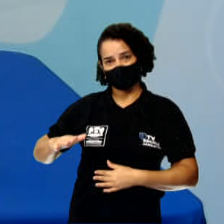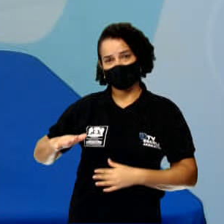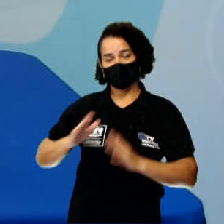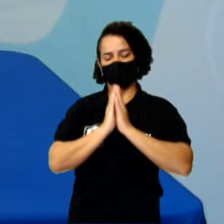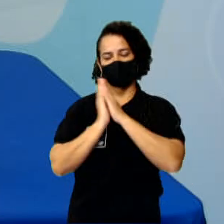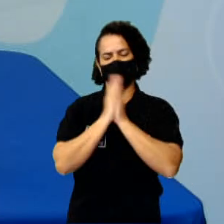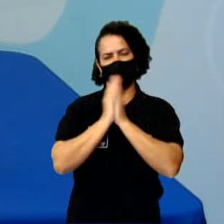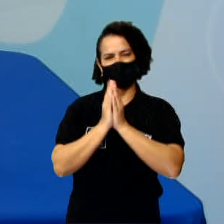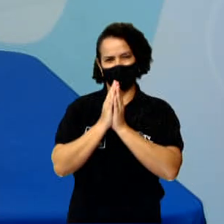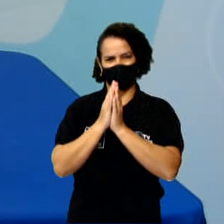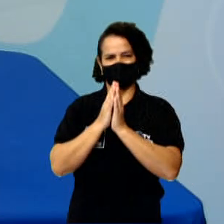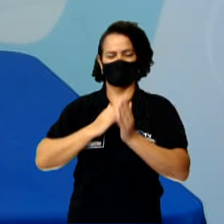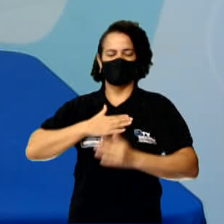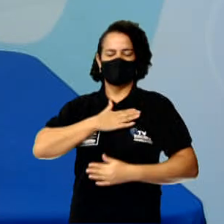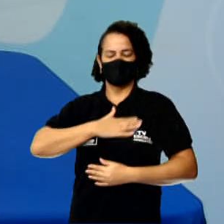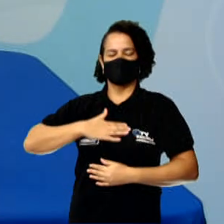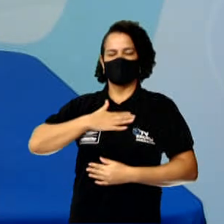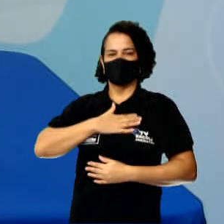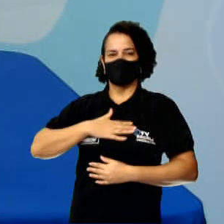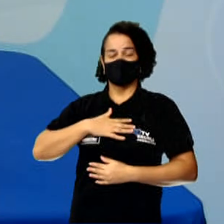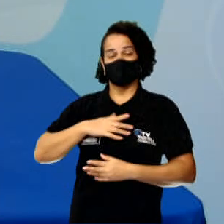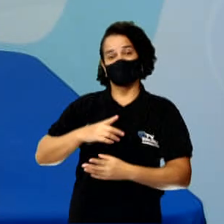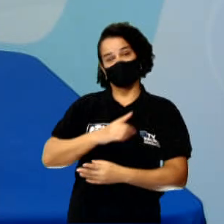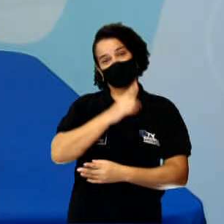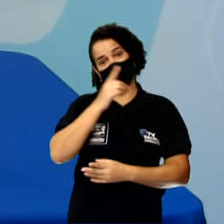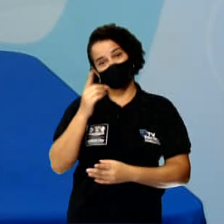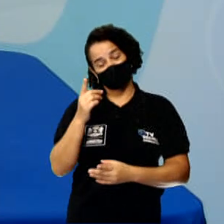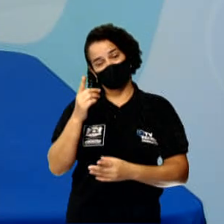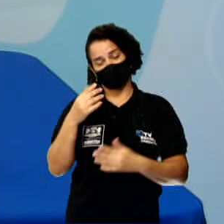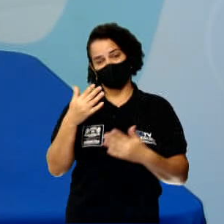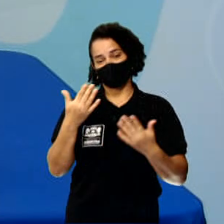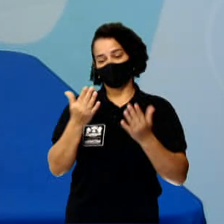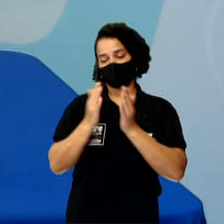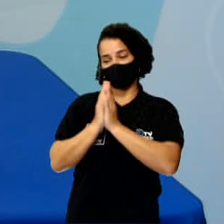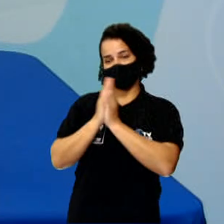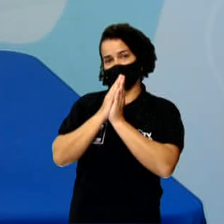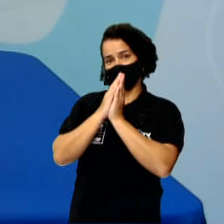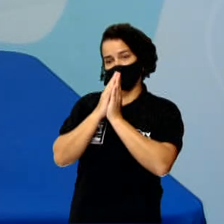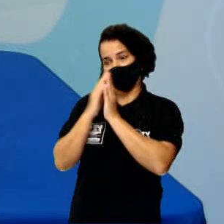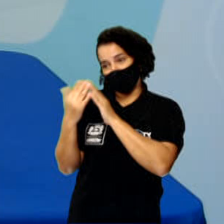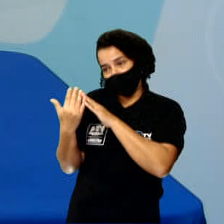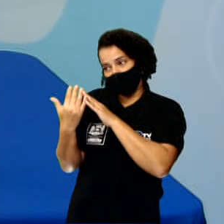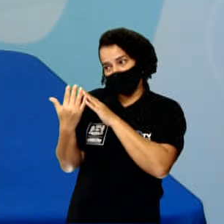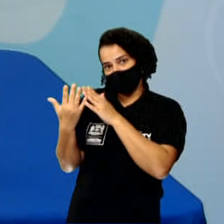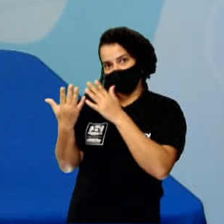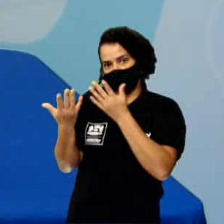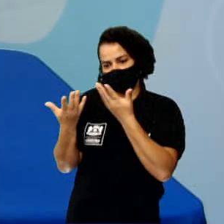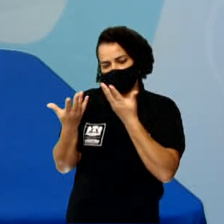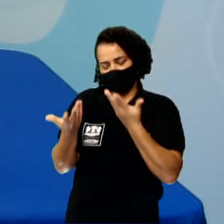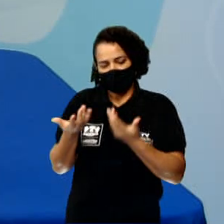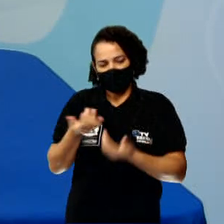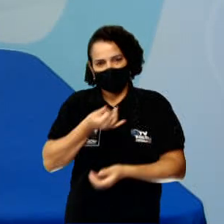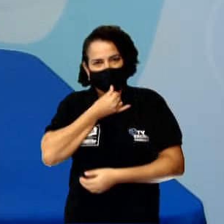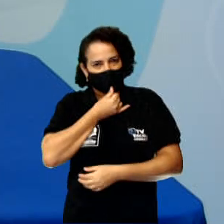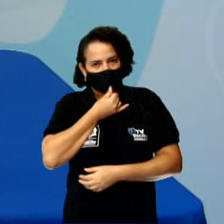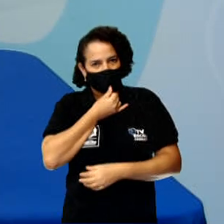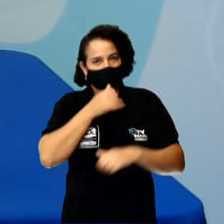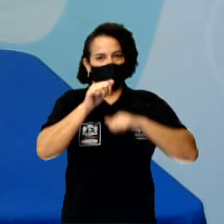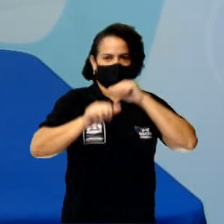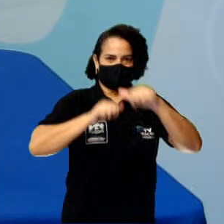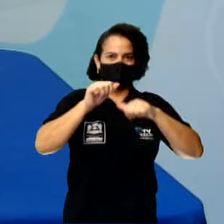dia, quando eu mais podia brincar, quebrada ela estava e eu fiquei completamente decepcionada. Aí eu transformei essa